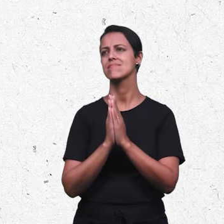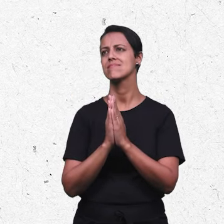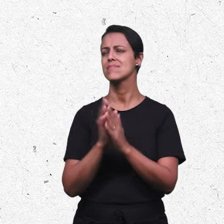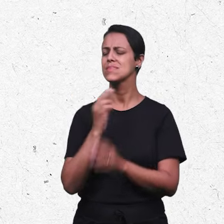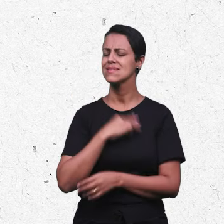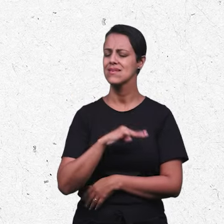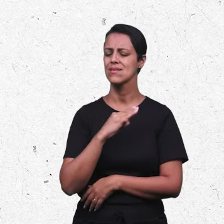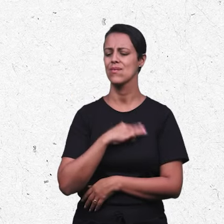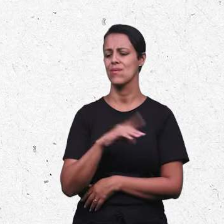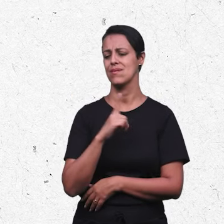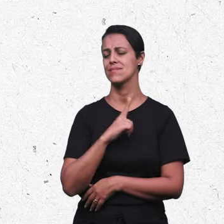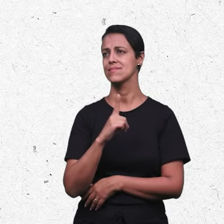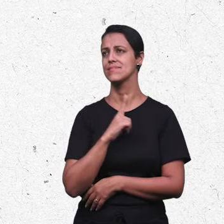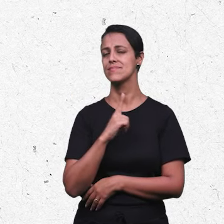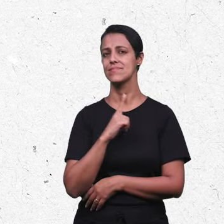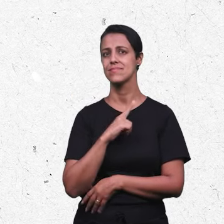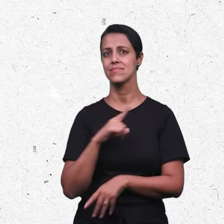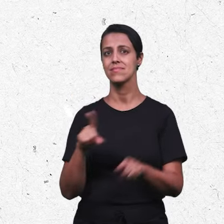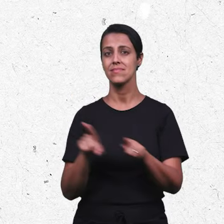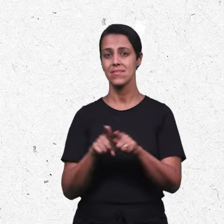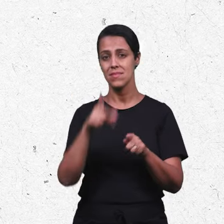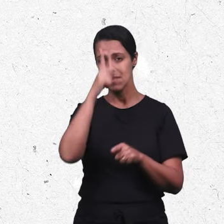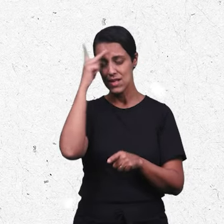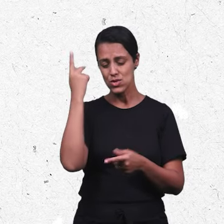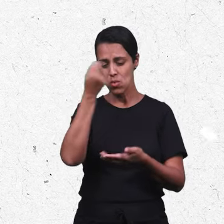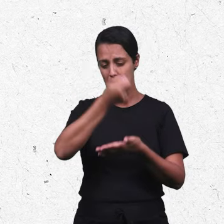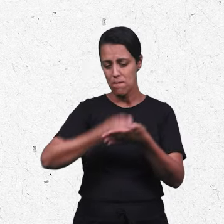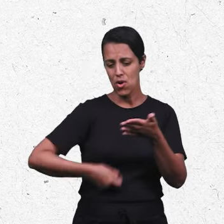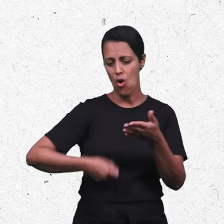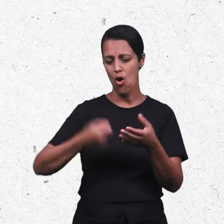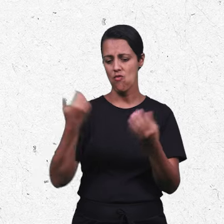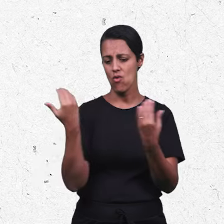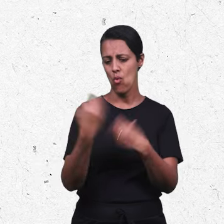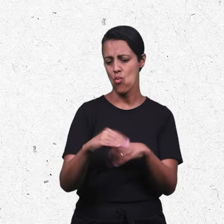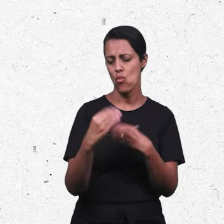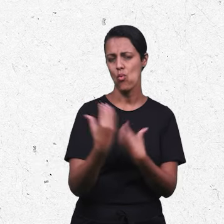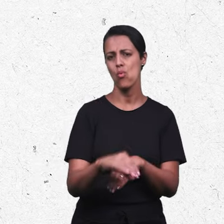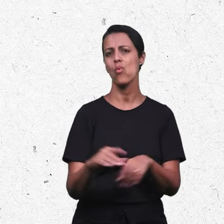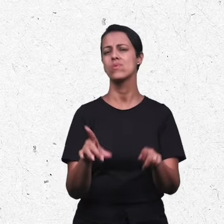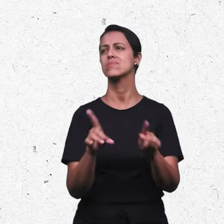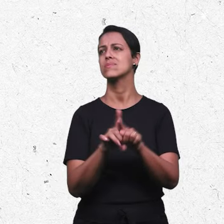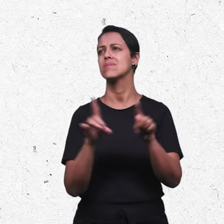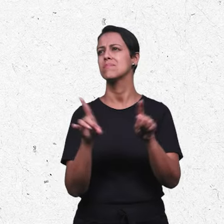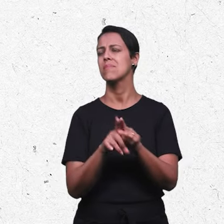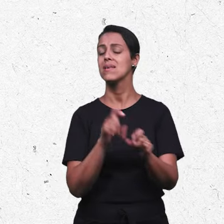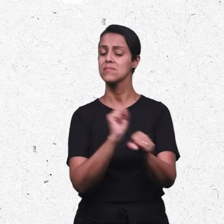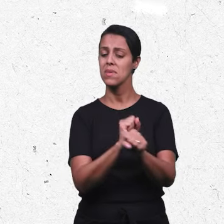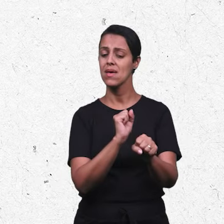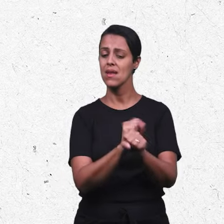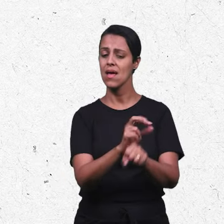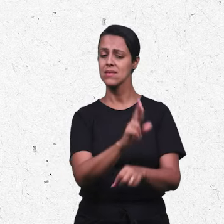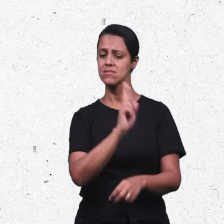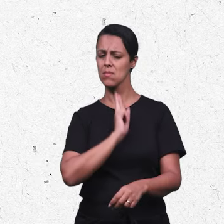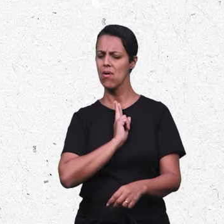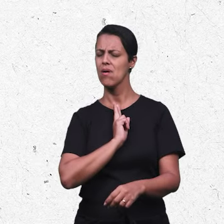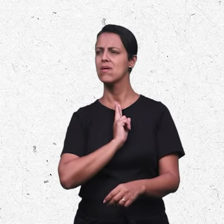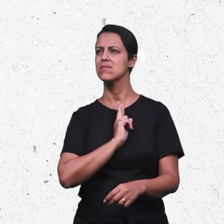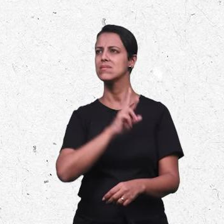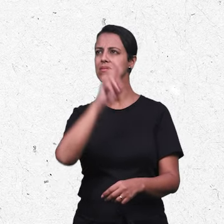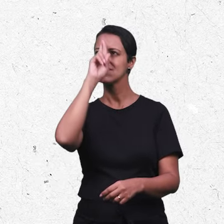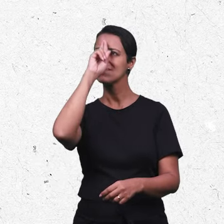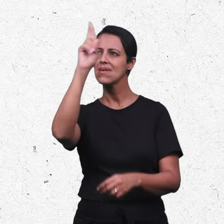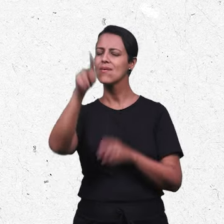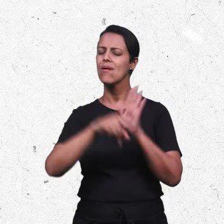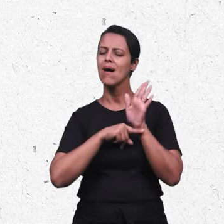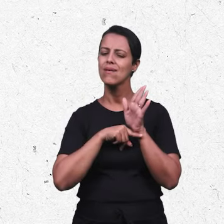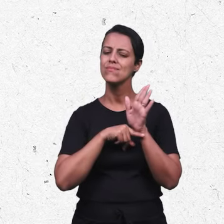por misericórdia também pelos Concursos meu senhor que muitos servos estão aguardando meu senhor esse momento propício Meu Senhor